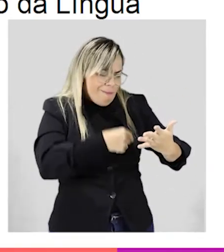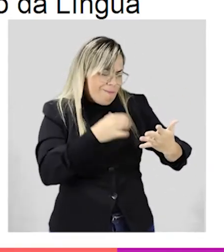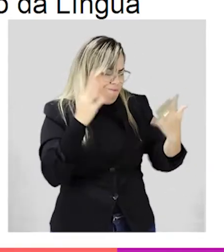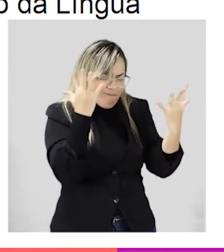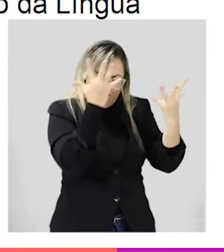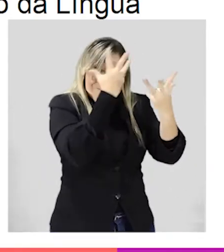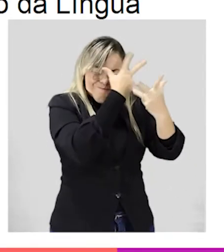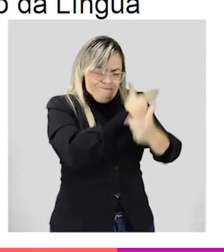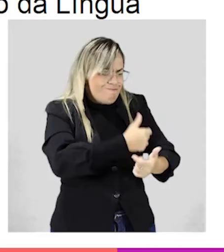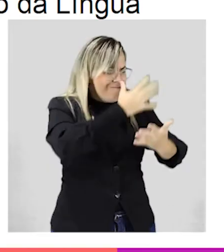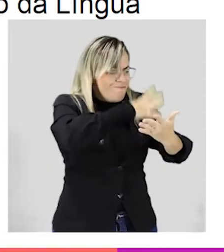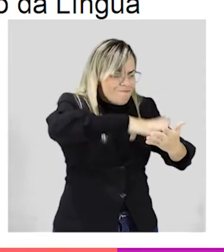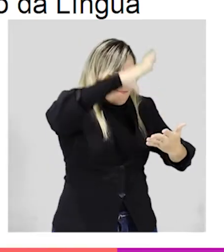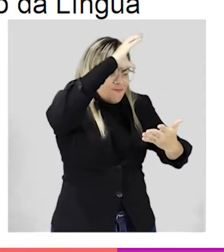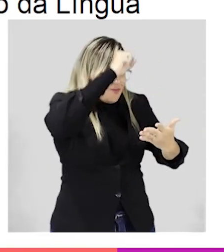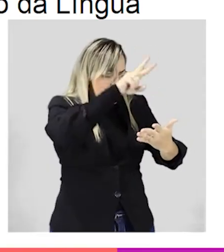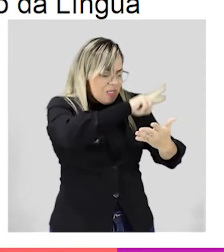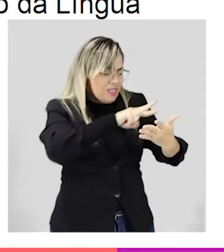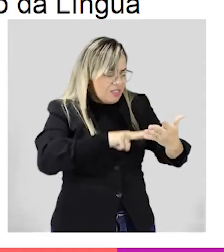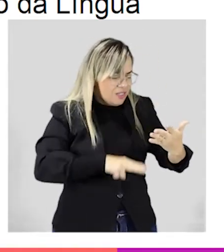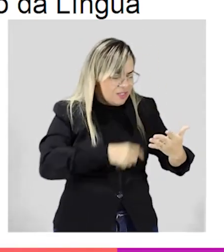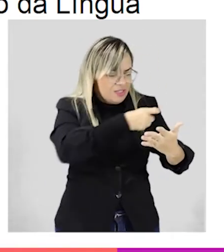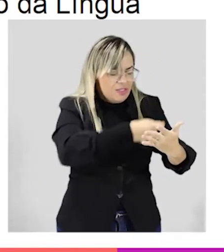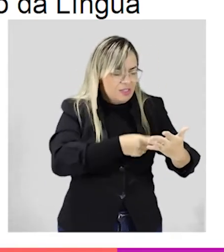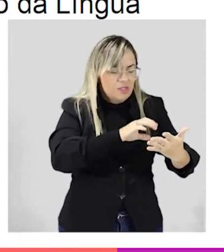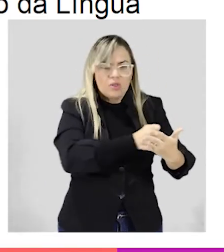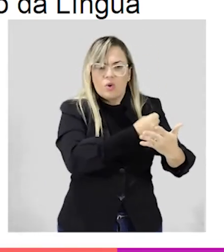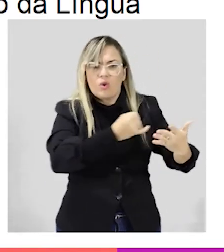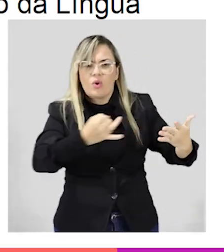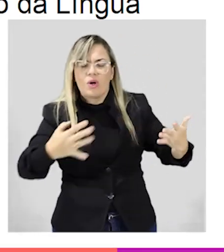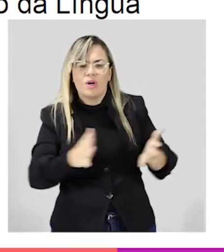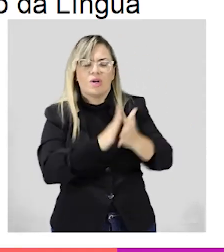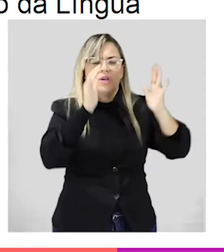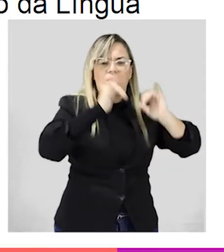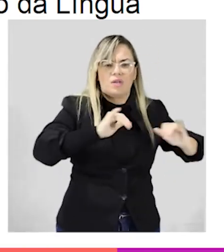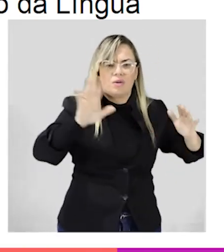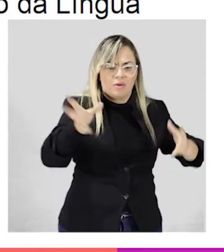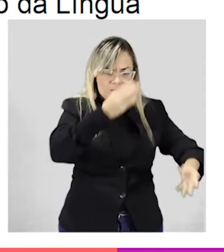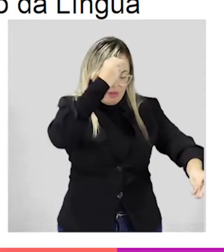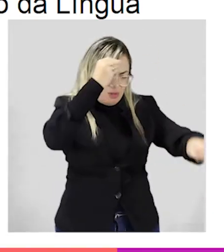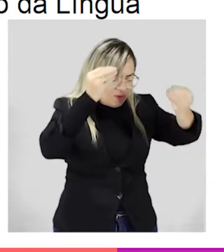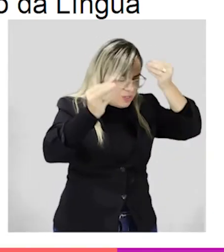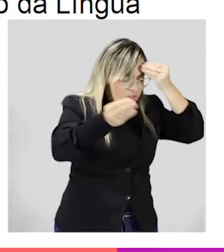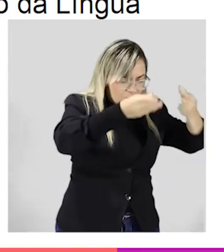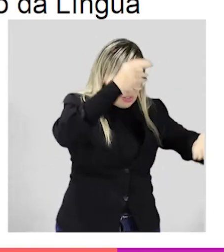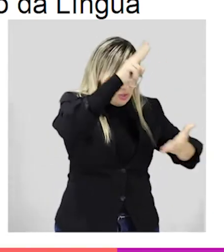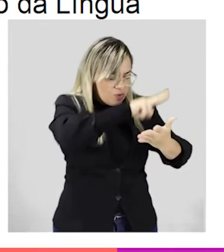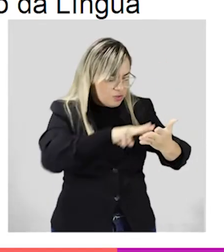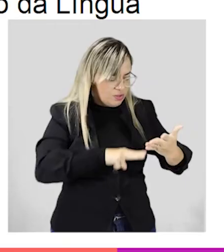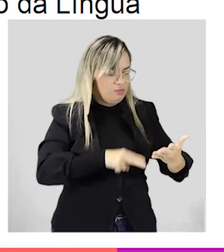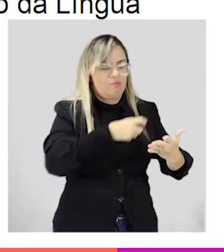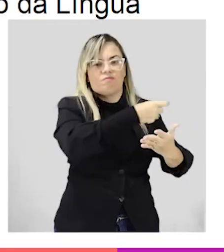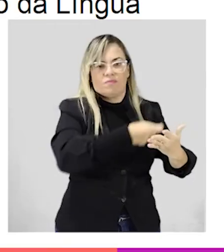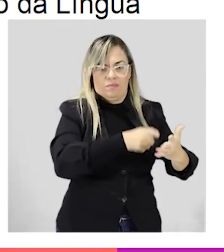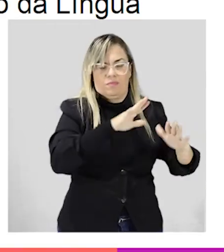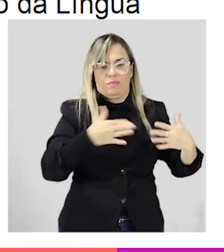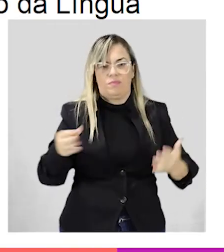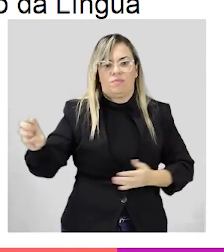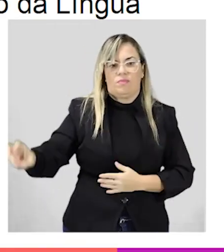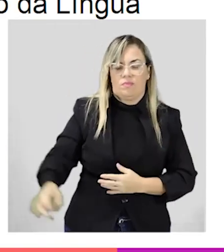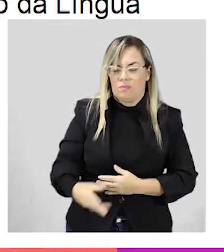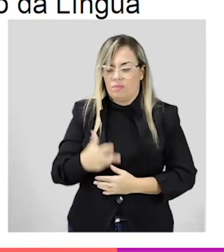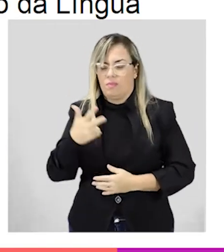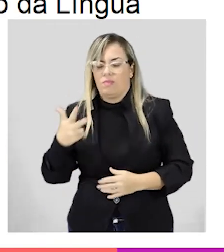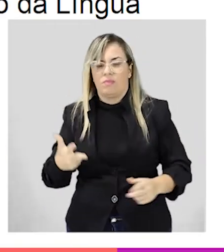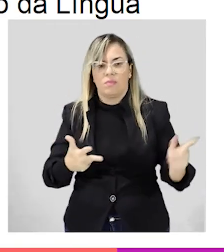aprendi bastante lendo esse texto. Quantas informações novas eu adquiri ao ler esse texto. Tem que